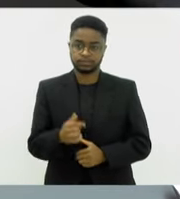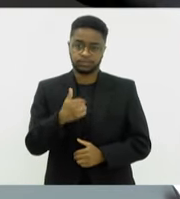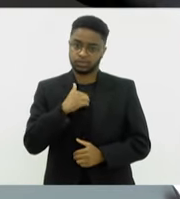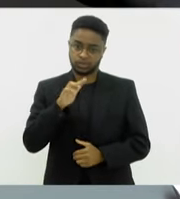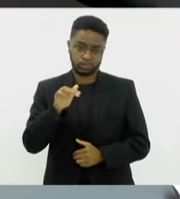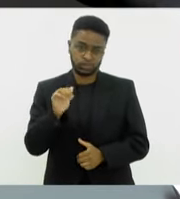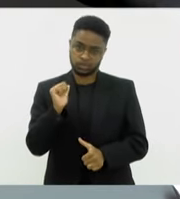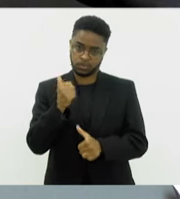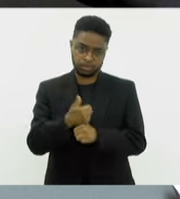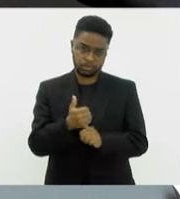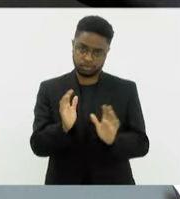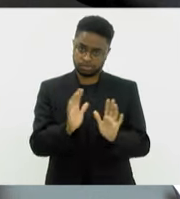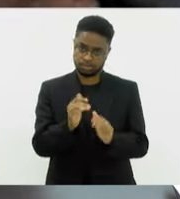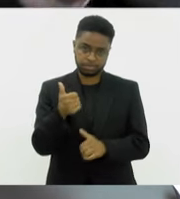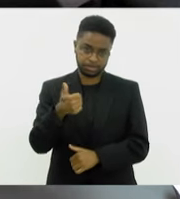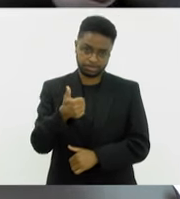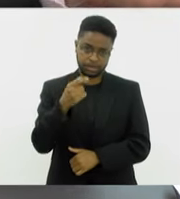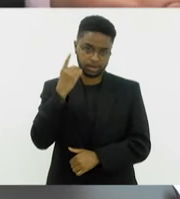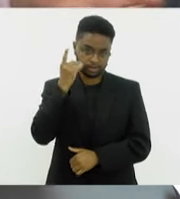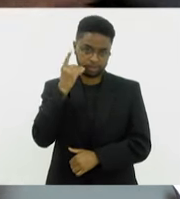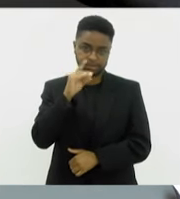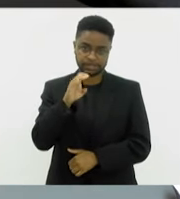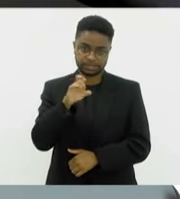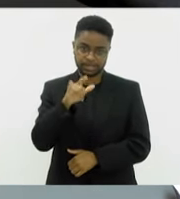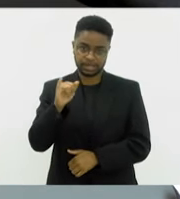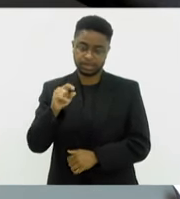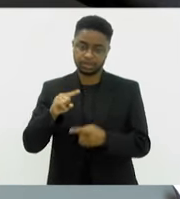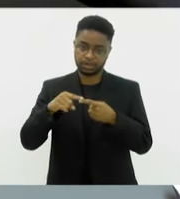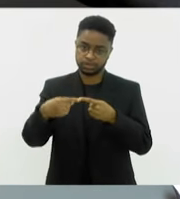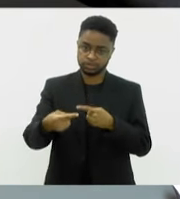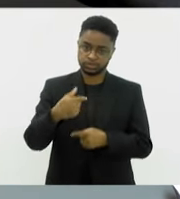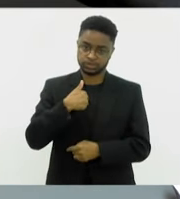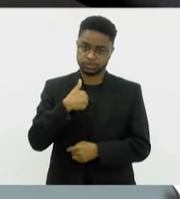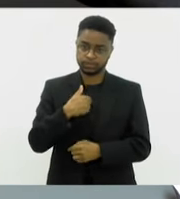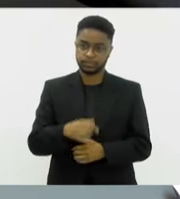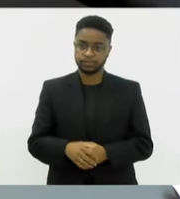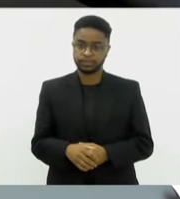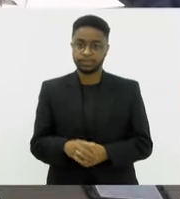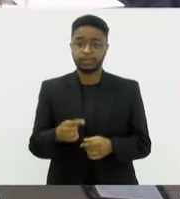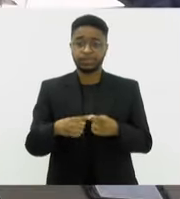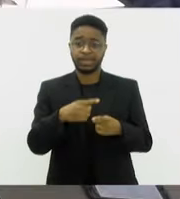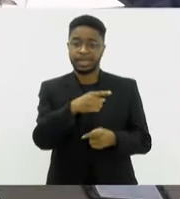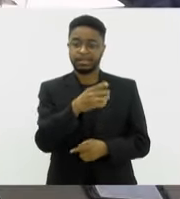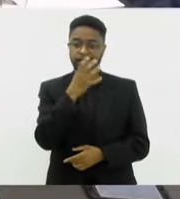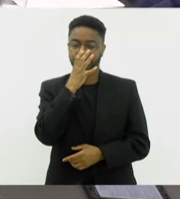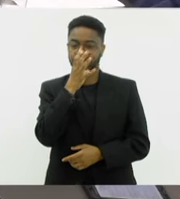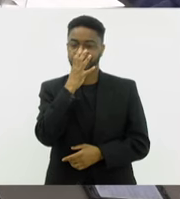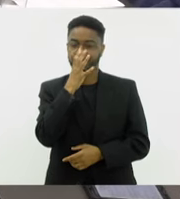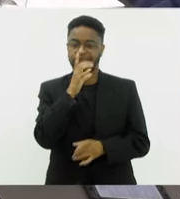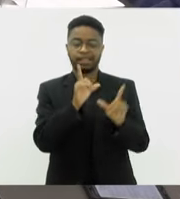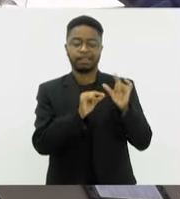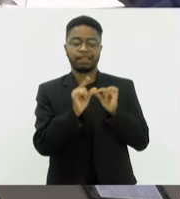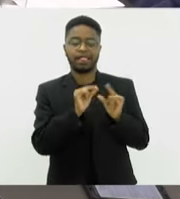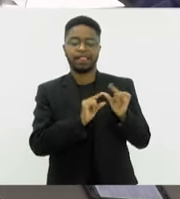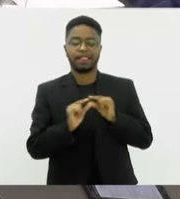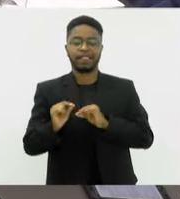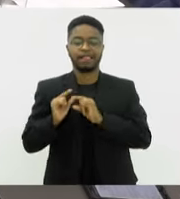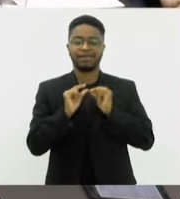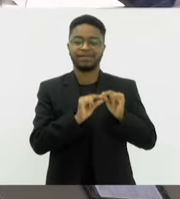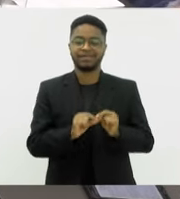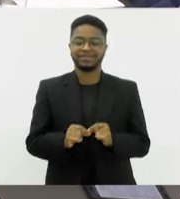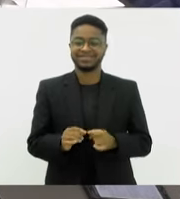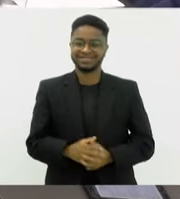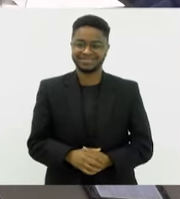Luiz Paulo, deputado da Célia. Primeiro deputado da Célia, depois deputado Luiz Paulo. Até porque ele está encantado pelo Capricórnio. É um gentleman, deputado Luiz